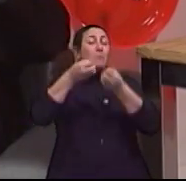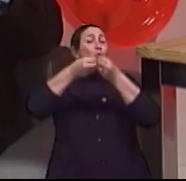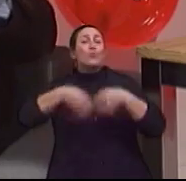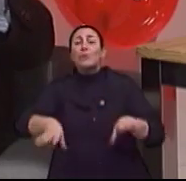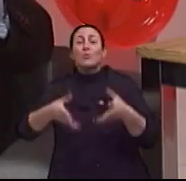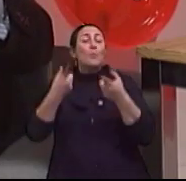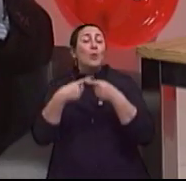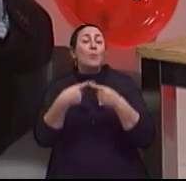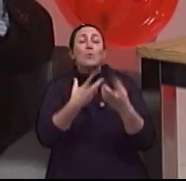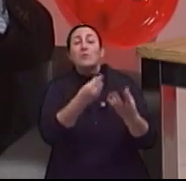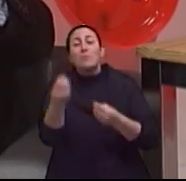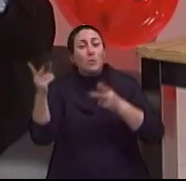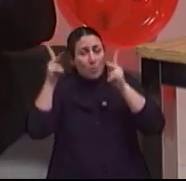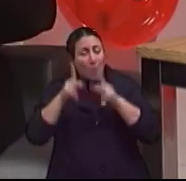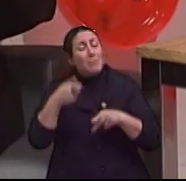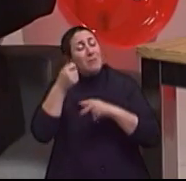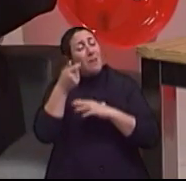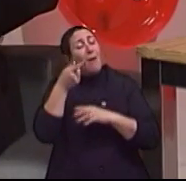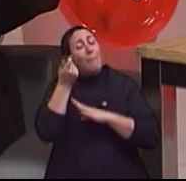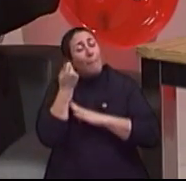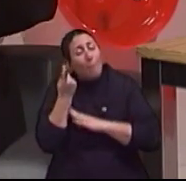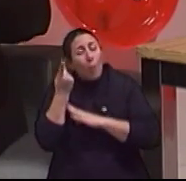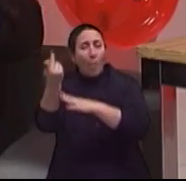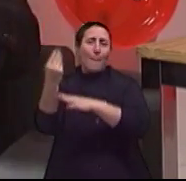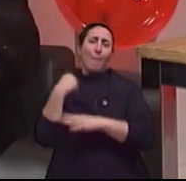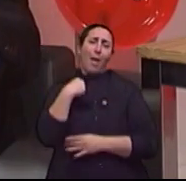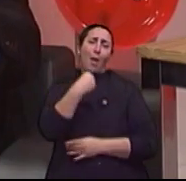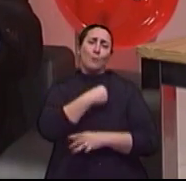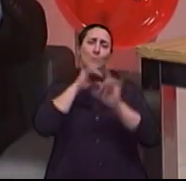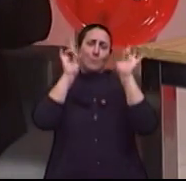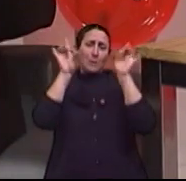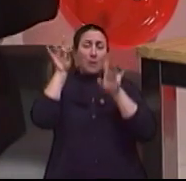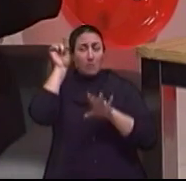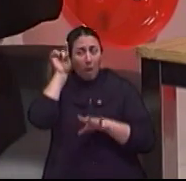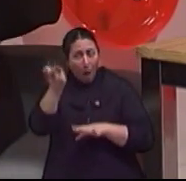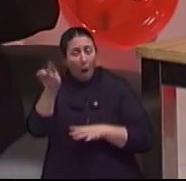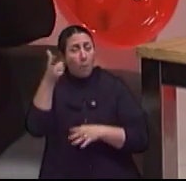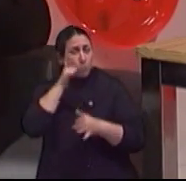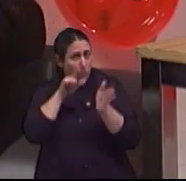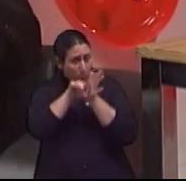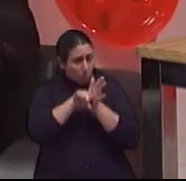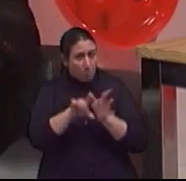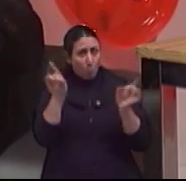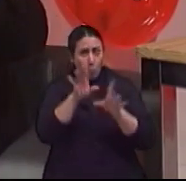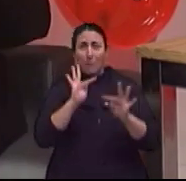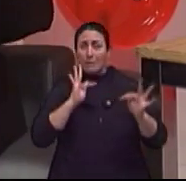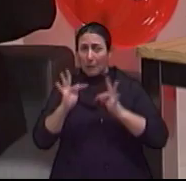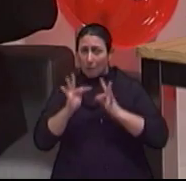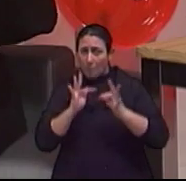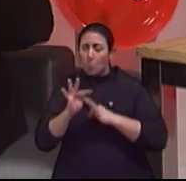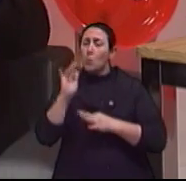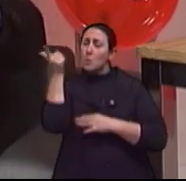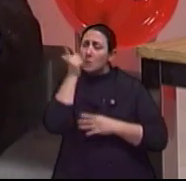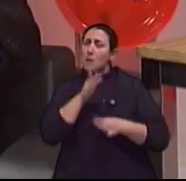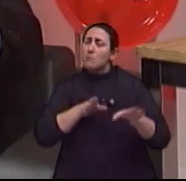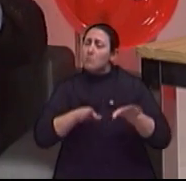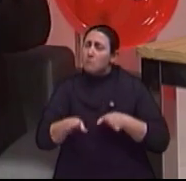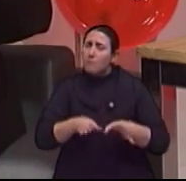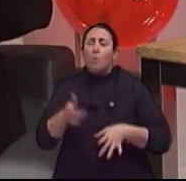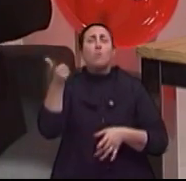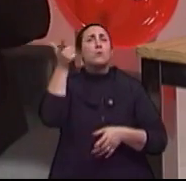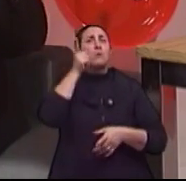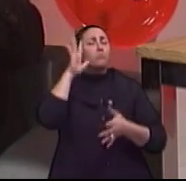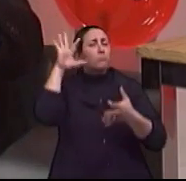vá procurar o seu médico dermatologista feito o diagnóstico correto o tratamento é mais assess é mais